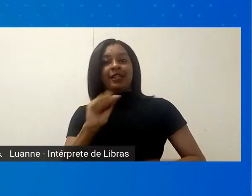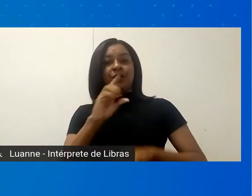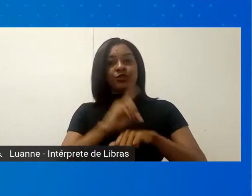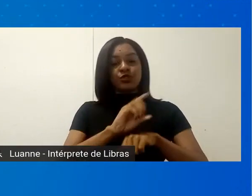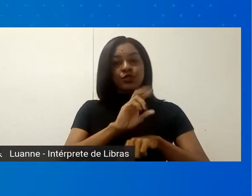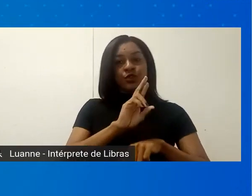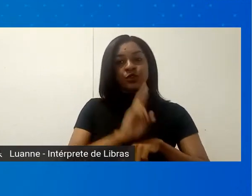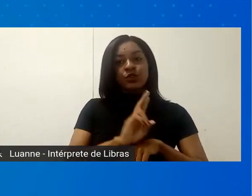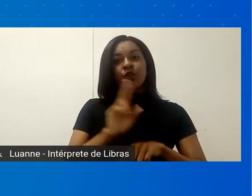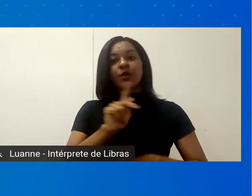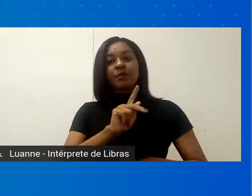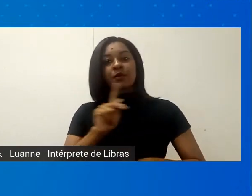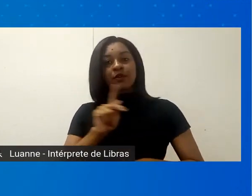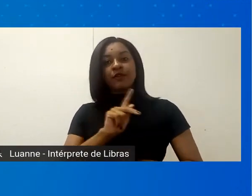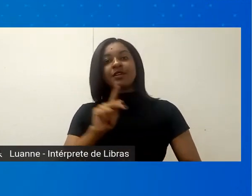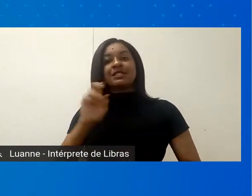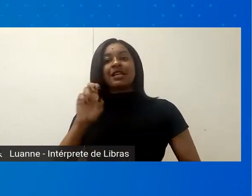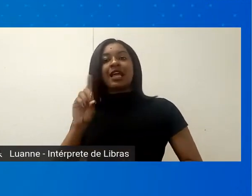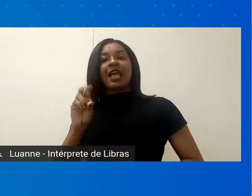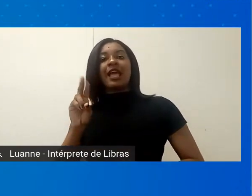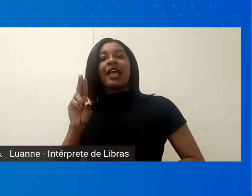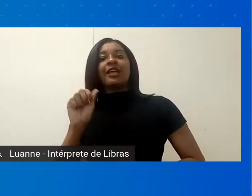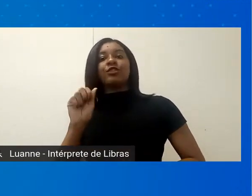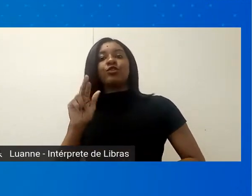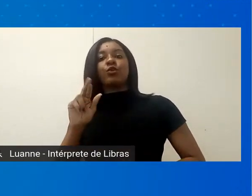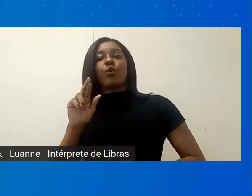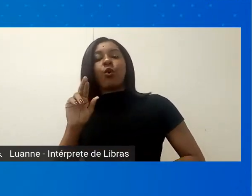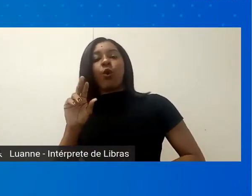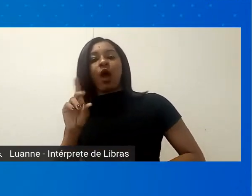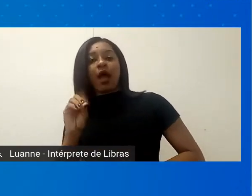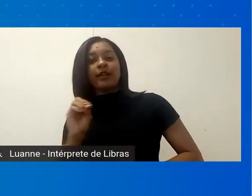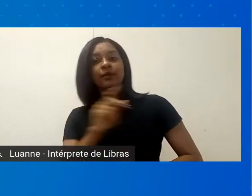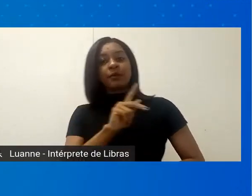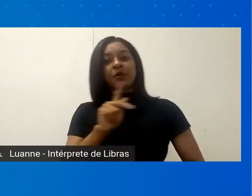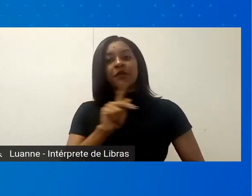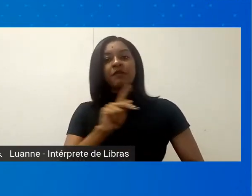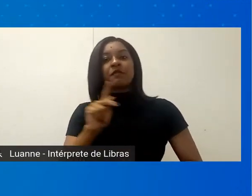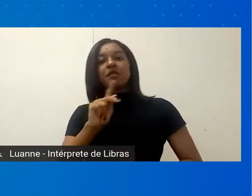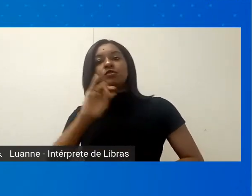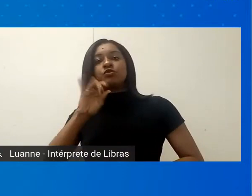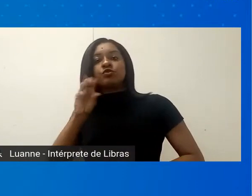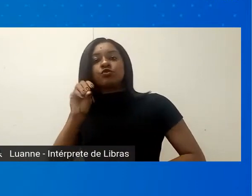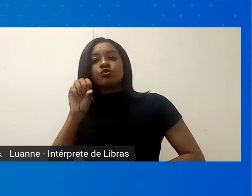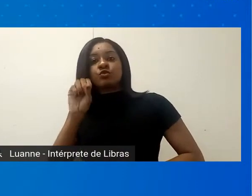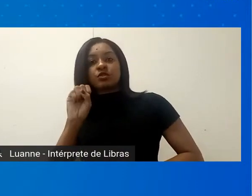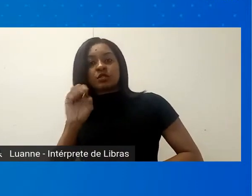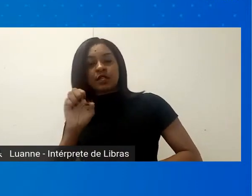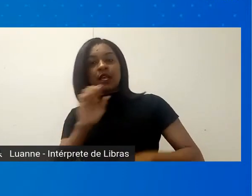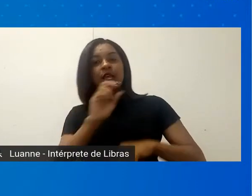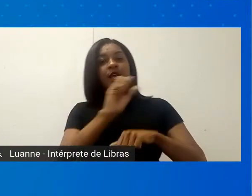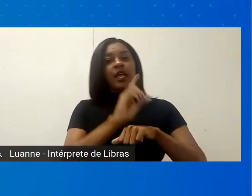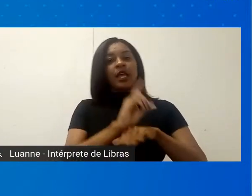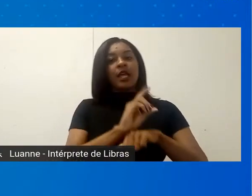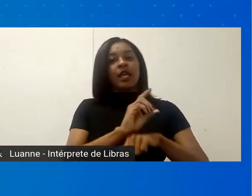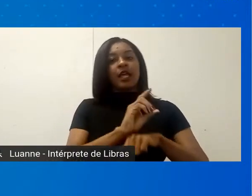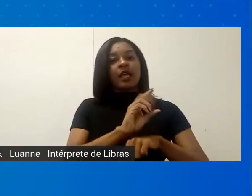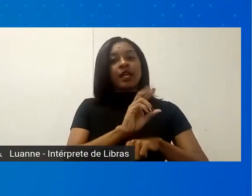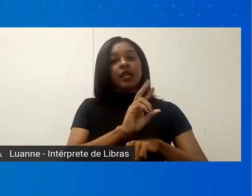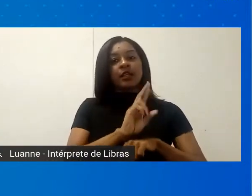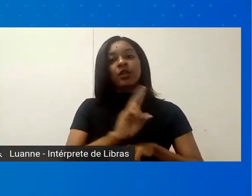Professor Djalma Antônio bassoli Professor Dr Maurício dos Santos Matos